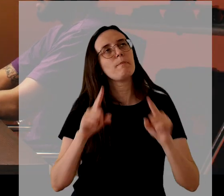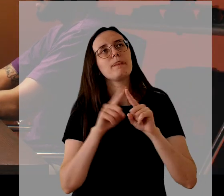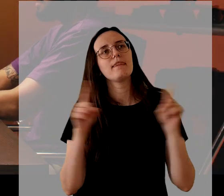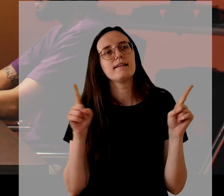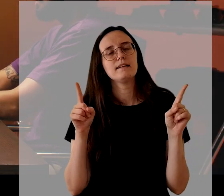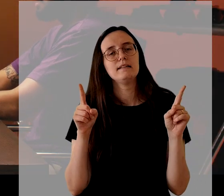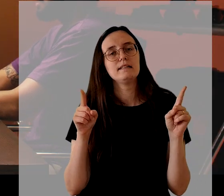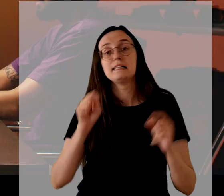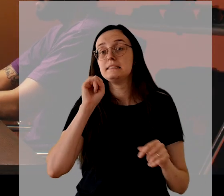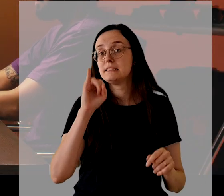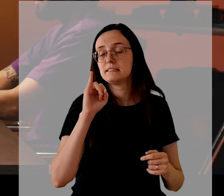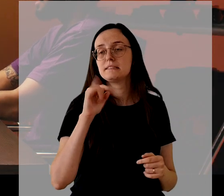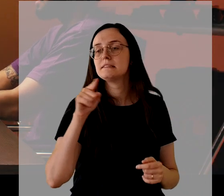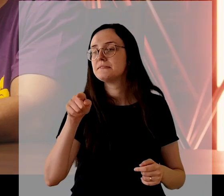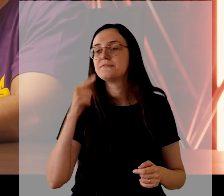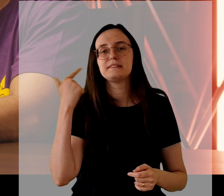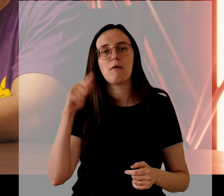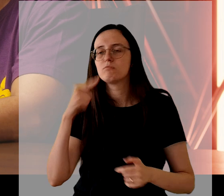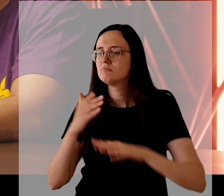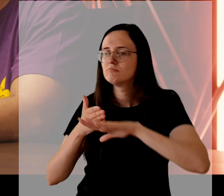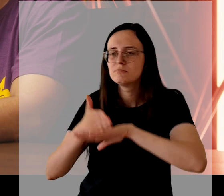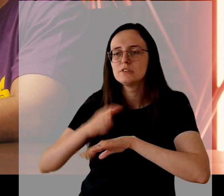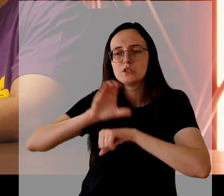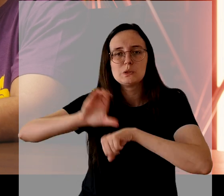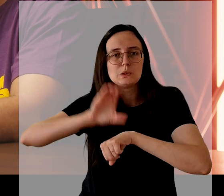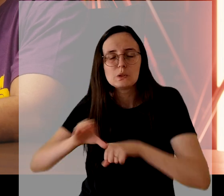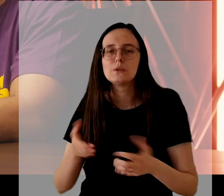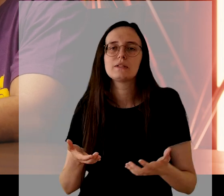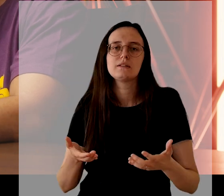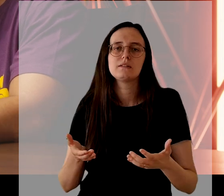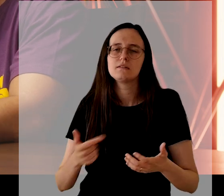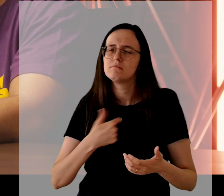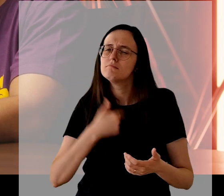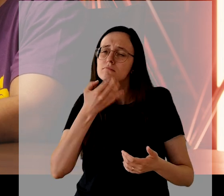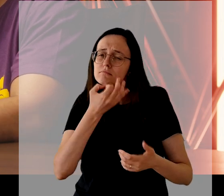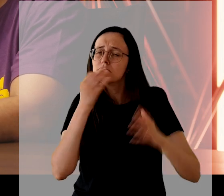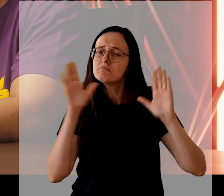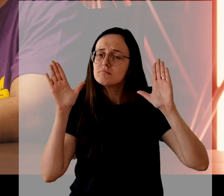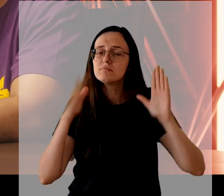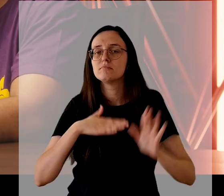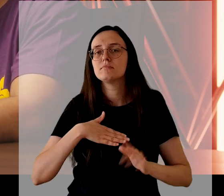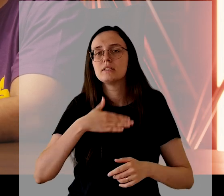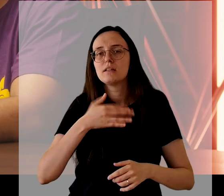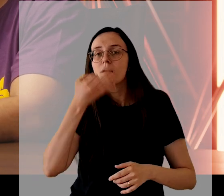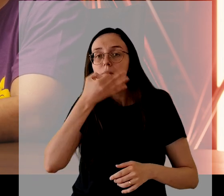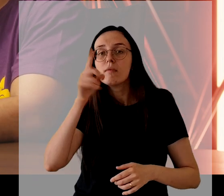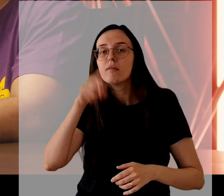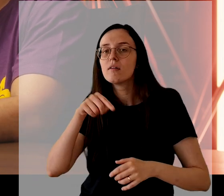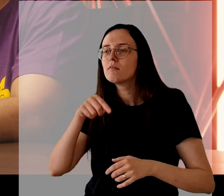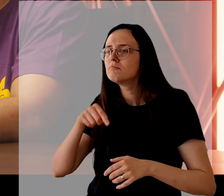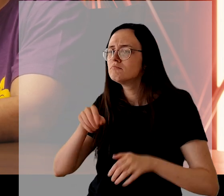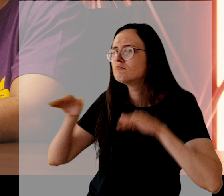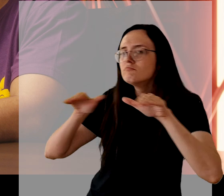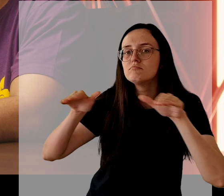Mas se você não tiver acesso a um curso, eu iria sugerir, talvez, ir atrás da